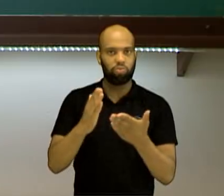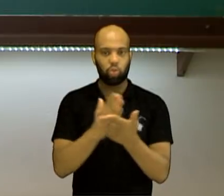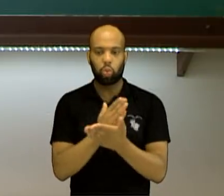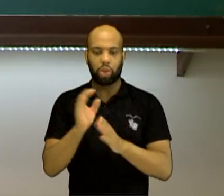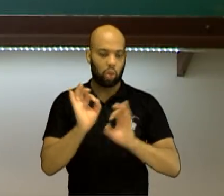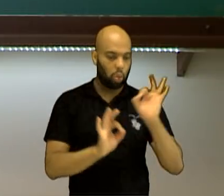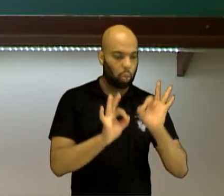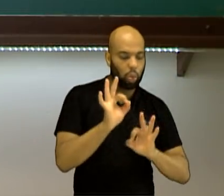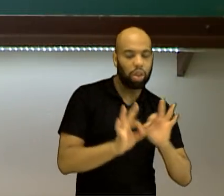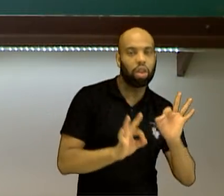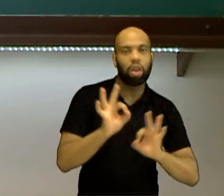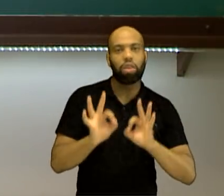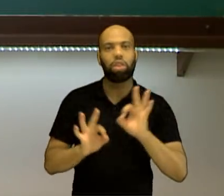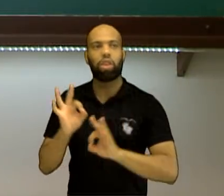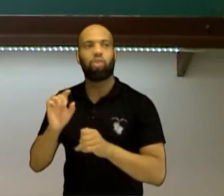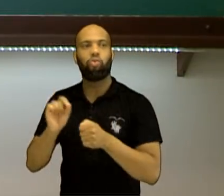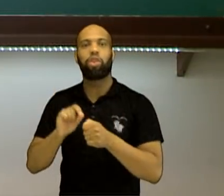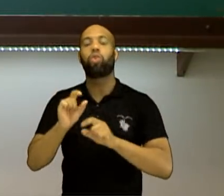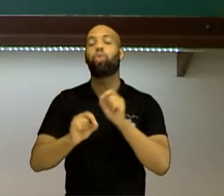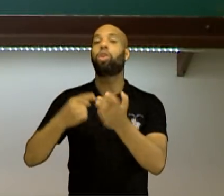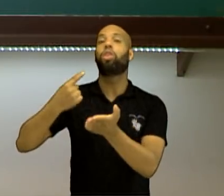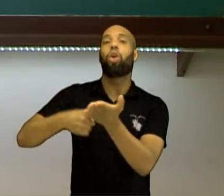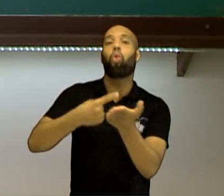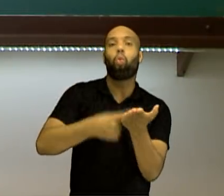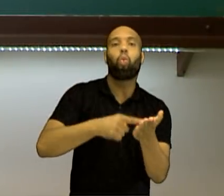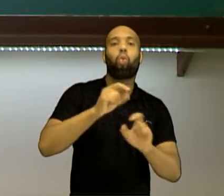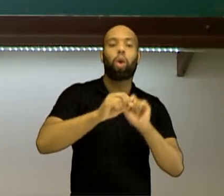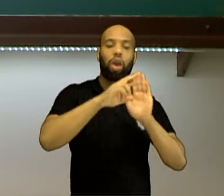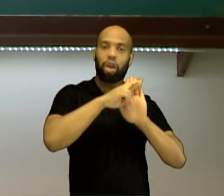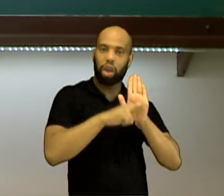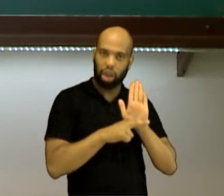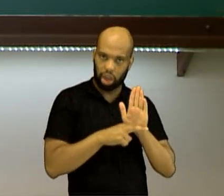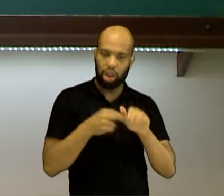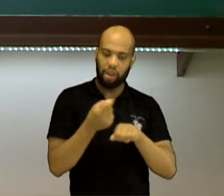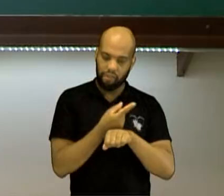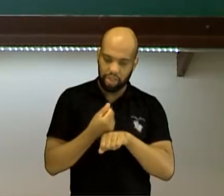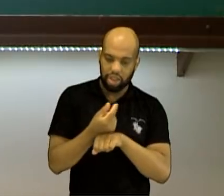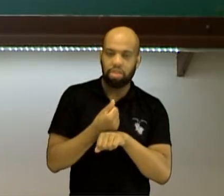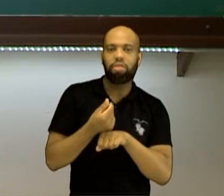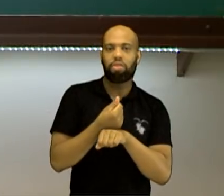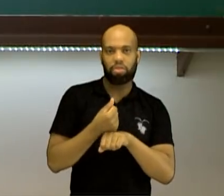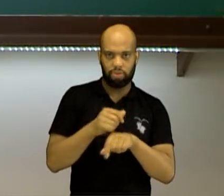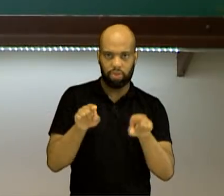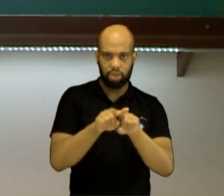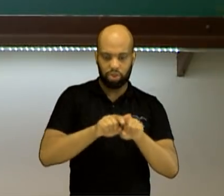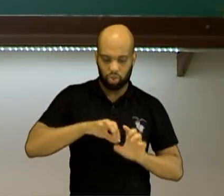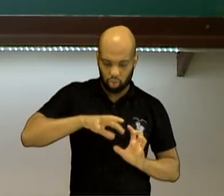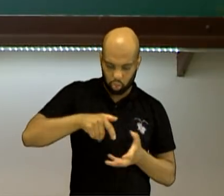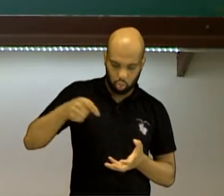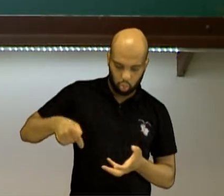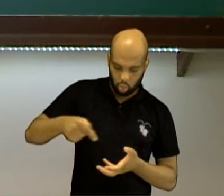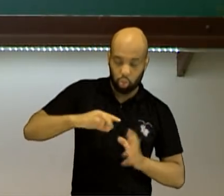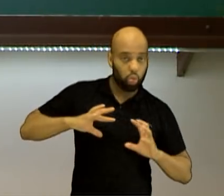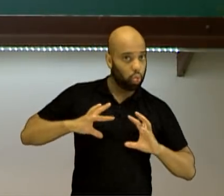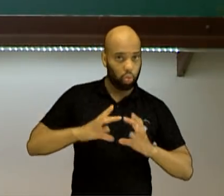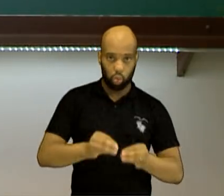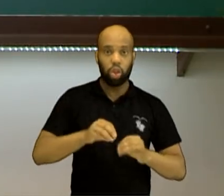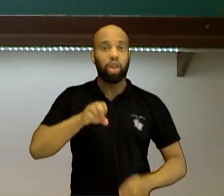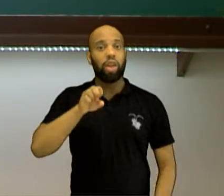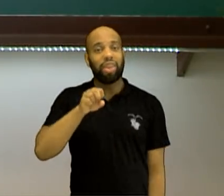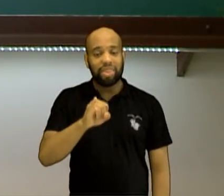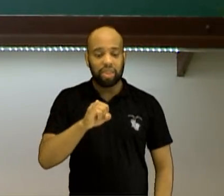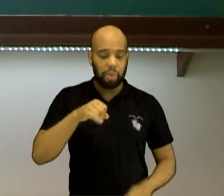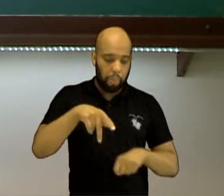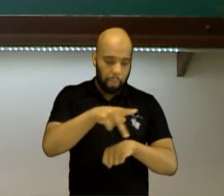destinadas a firmar acordos, estabelecer regras financeiras, políticas e ambientais no mundo inteiro. O país que não está inserido, né,